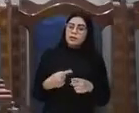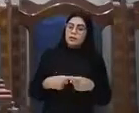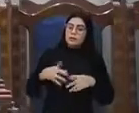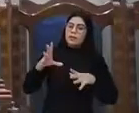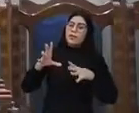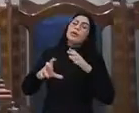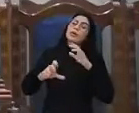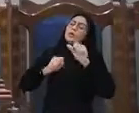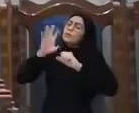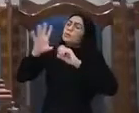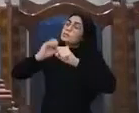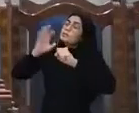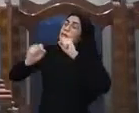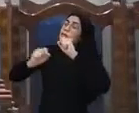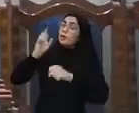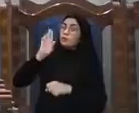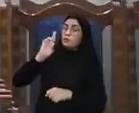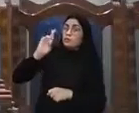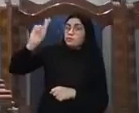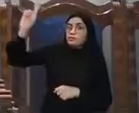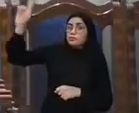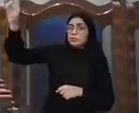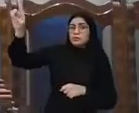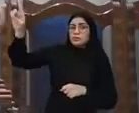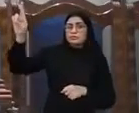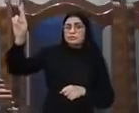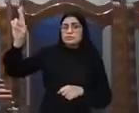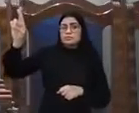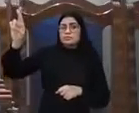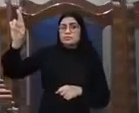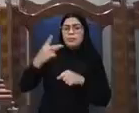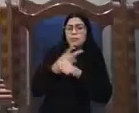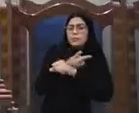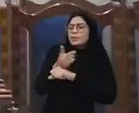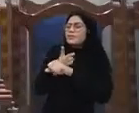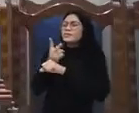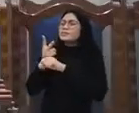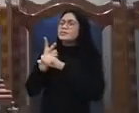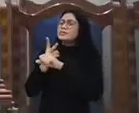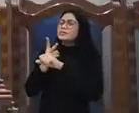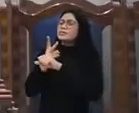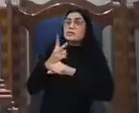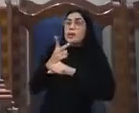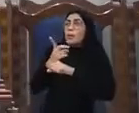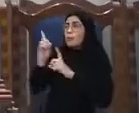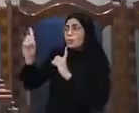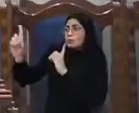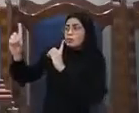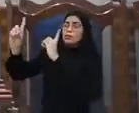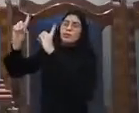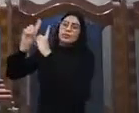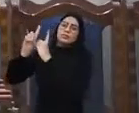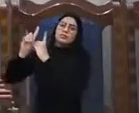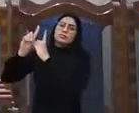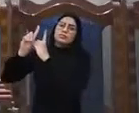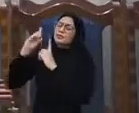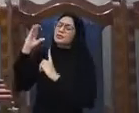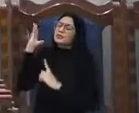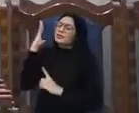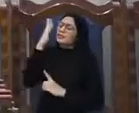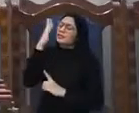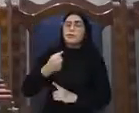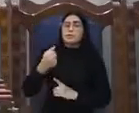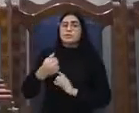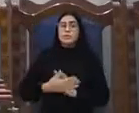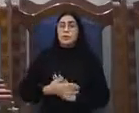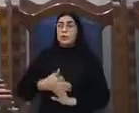porventura, tateando, o pudessem achar. Que coisa linda. Glória a Deus. Esse